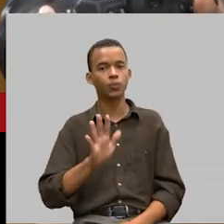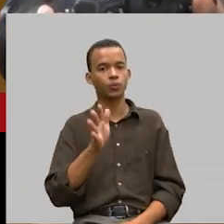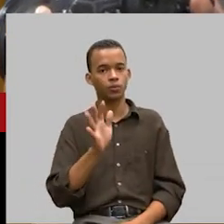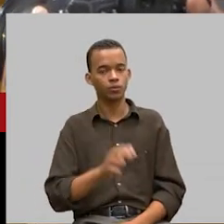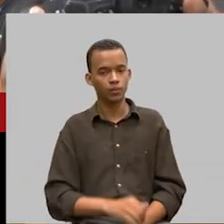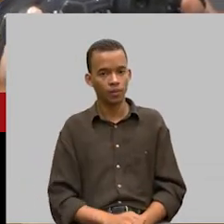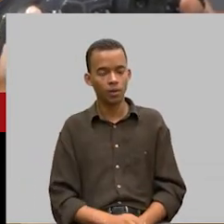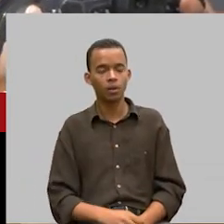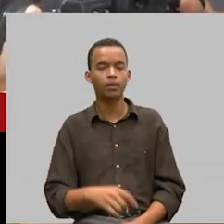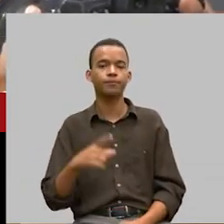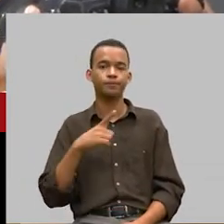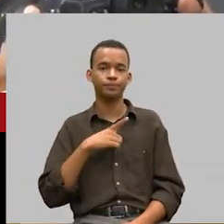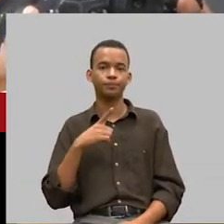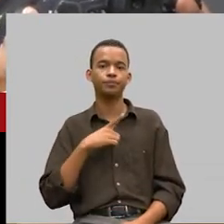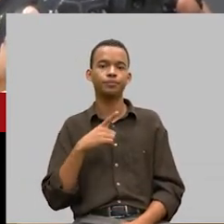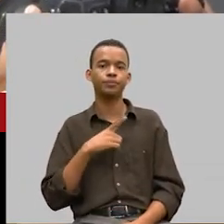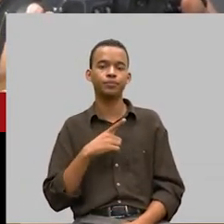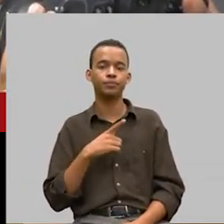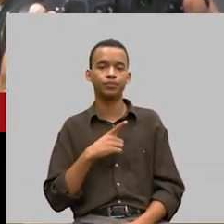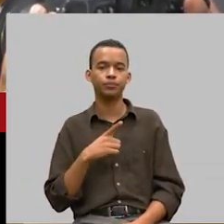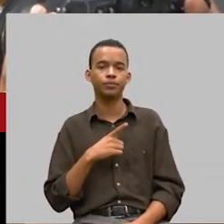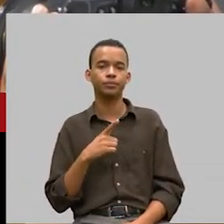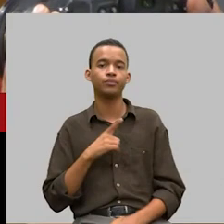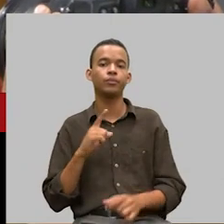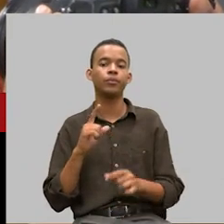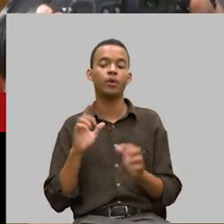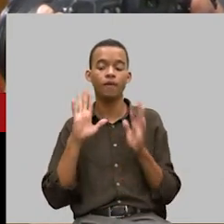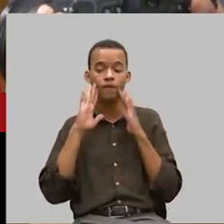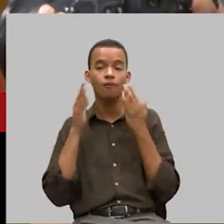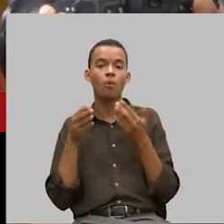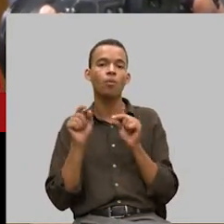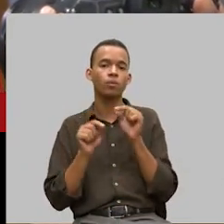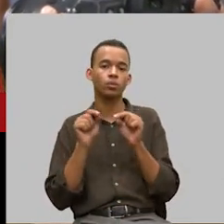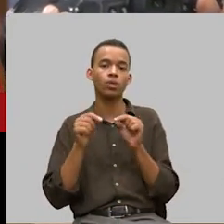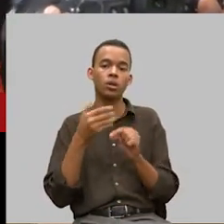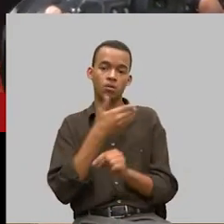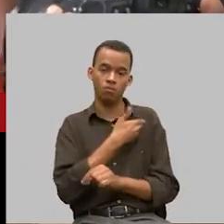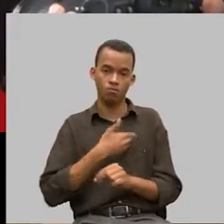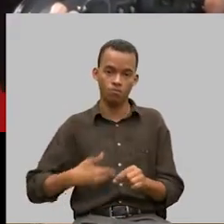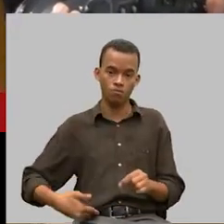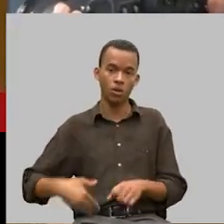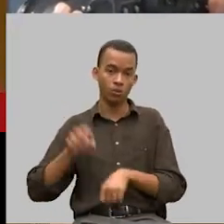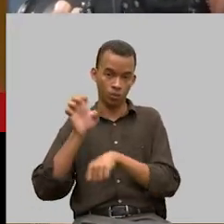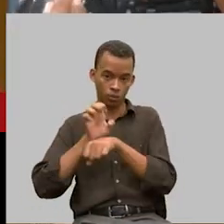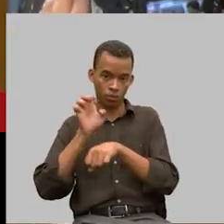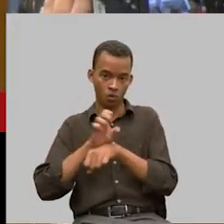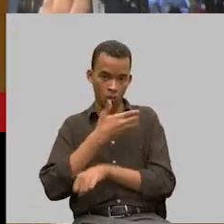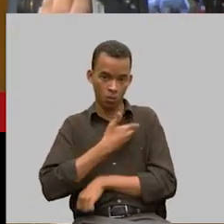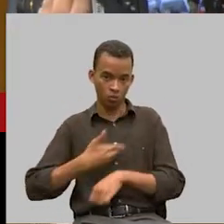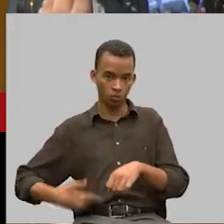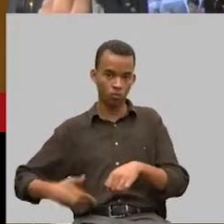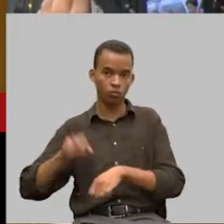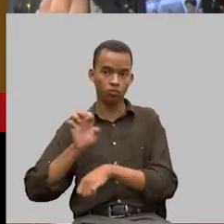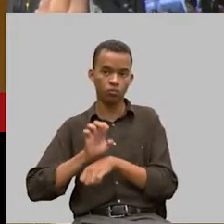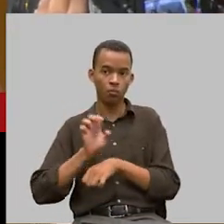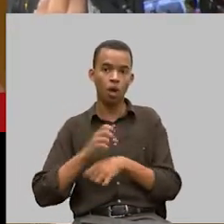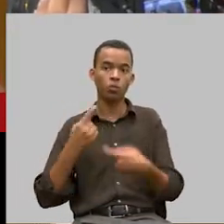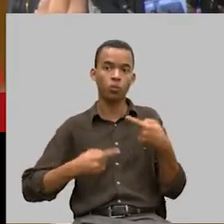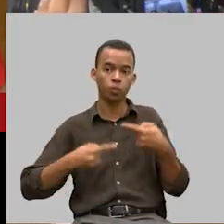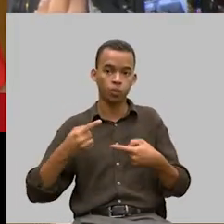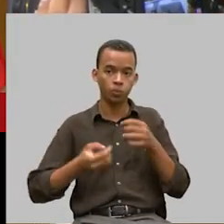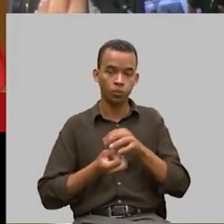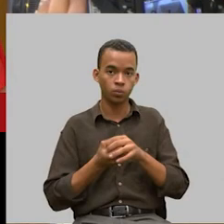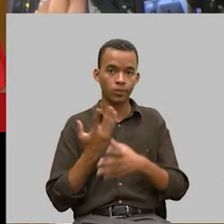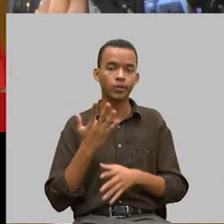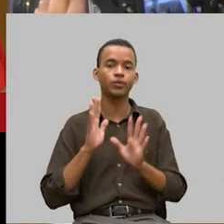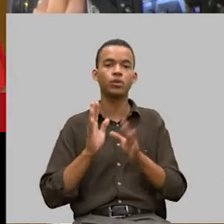ele depende eh de políticas públicas estaduais nós estamos discutindo aqui no âmbito do Estado Federal já